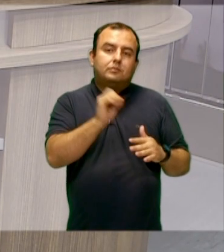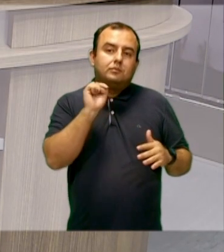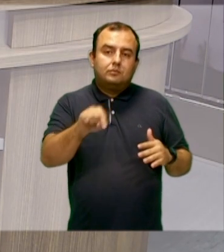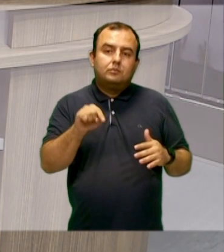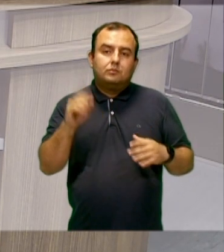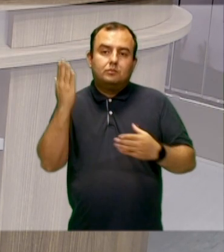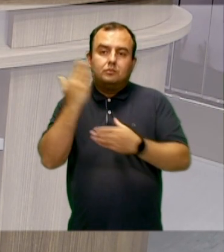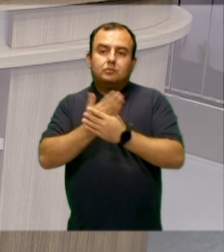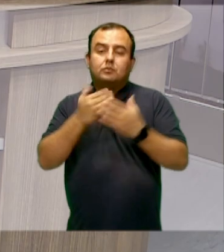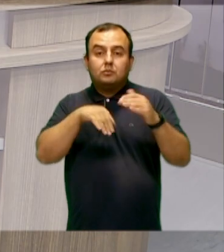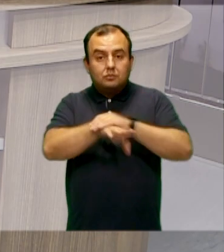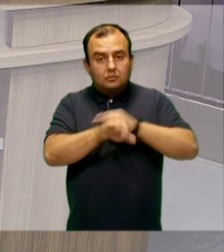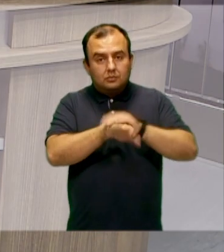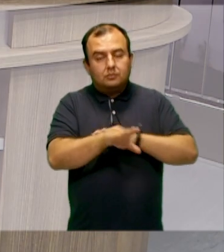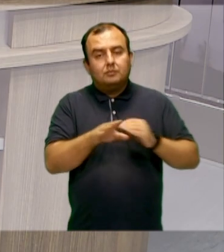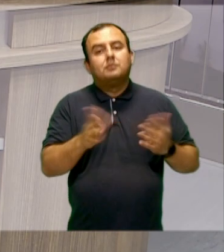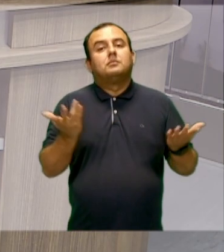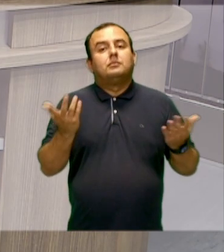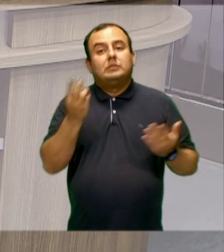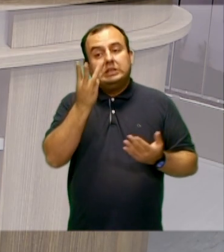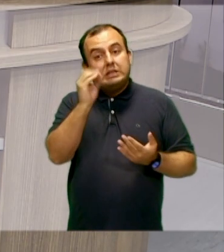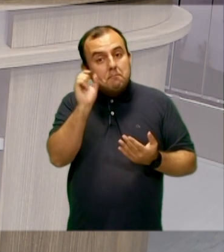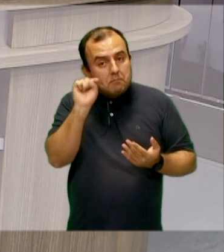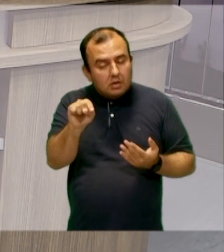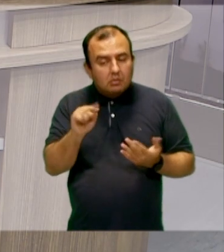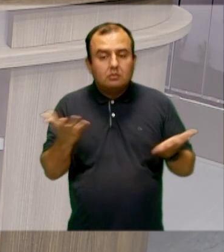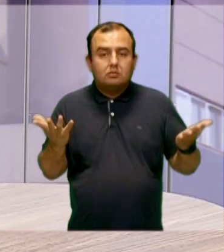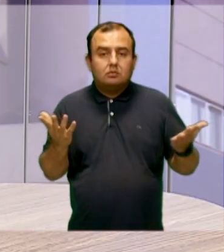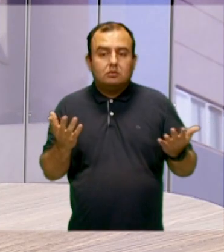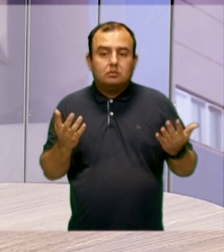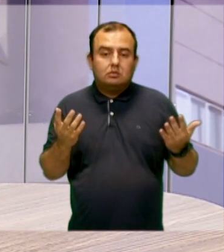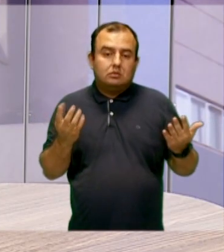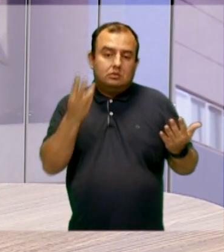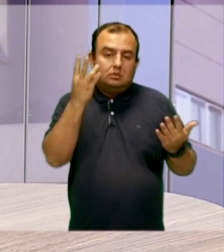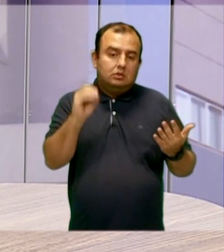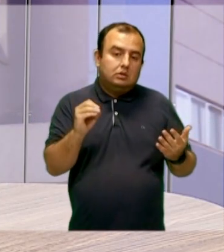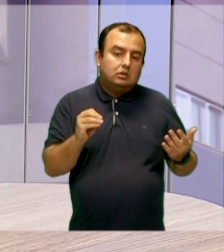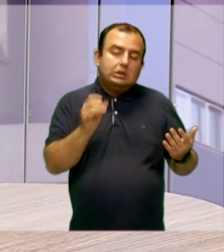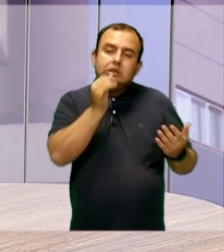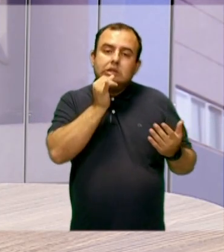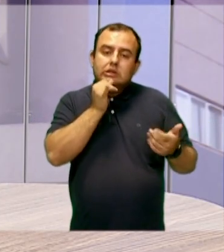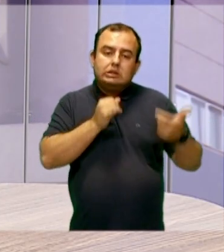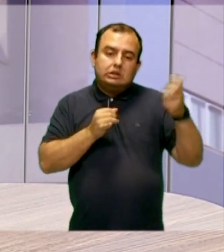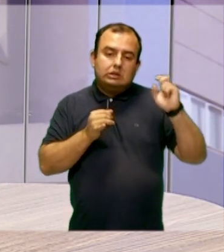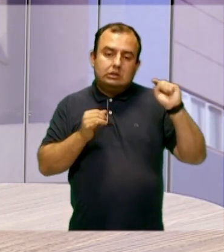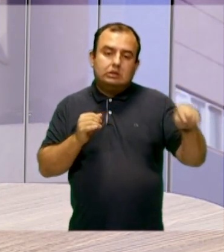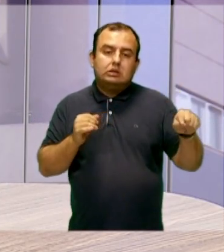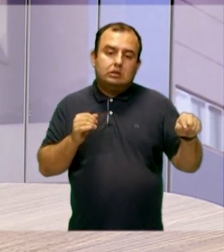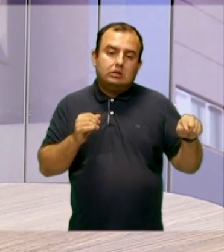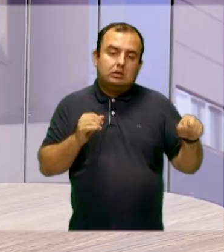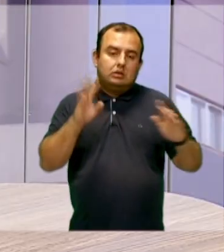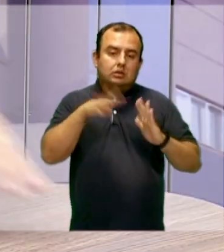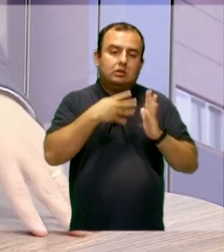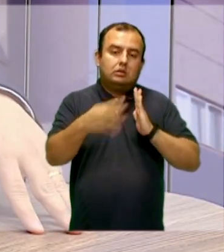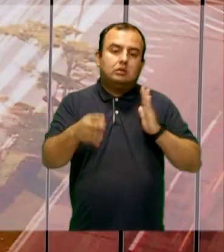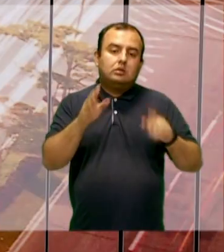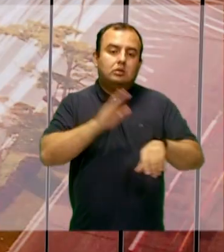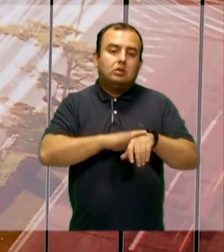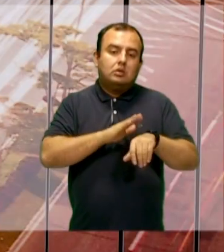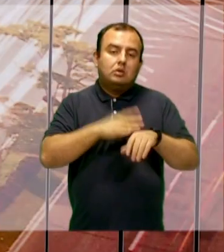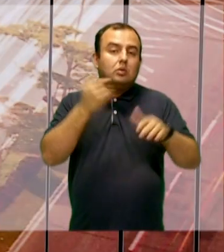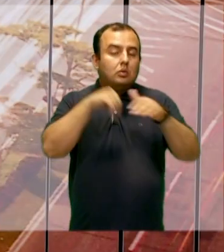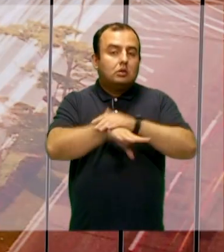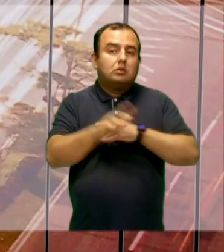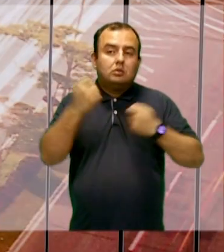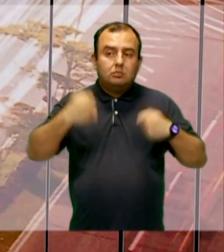caixas arquivo. Muita coisa. Mas se dessas 30 mil, vamos supor que 15 mil pela tabela de temporalidade eu não precise mais